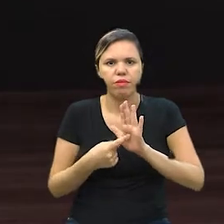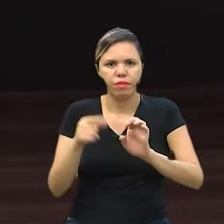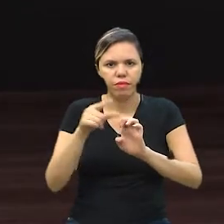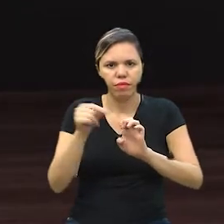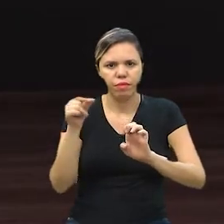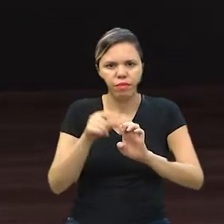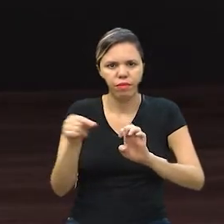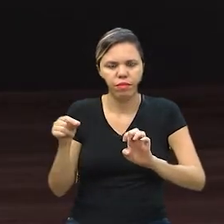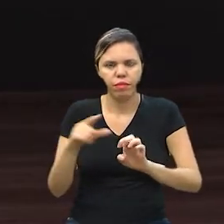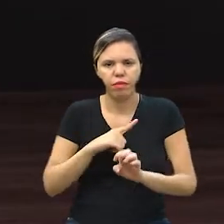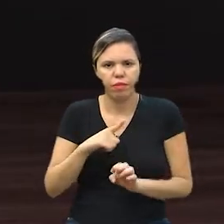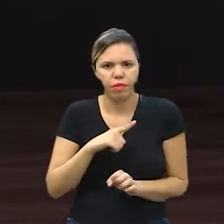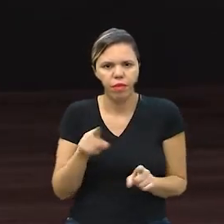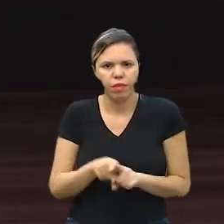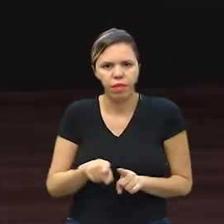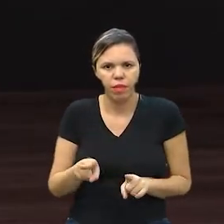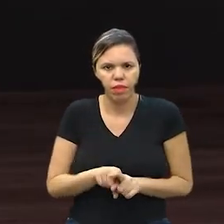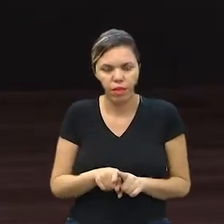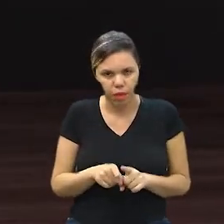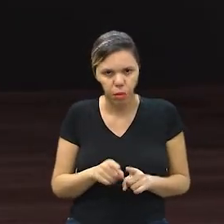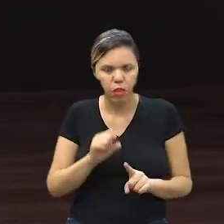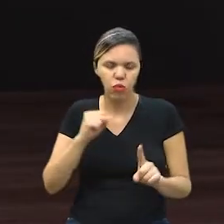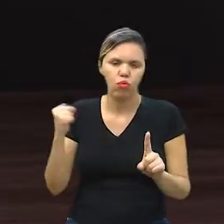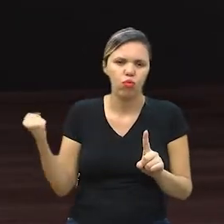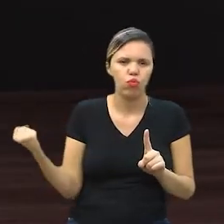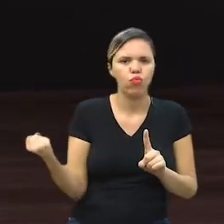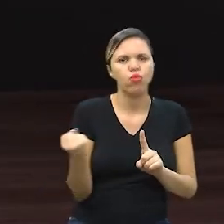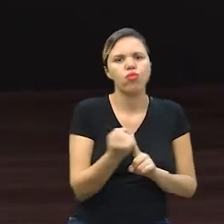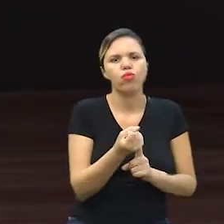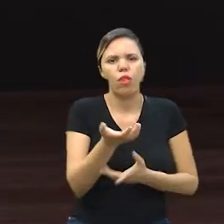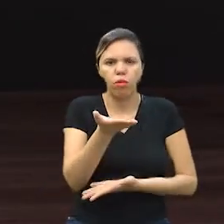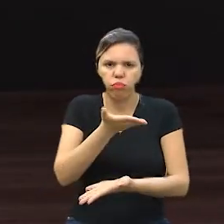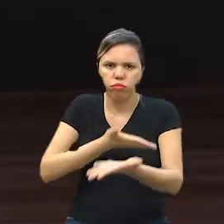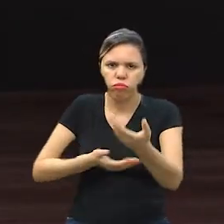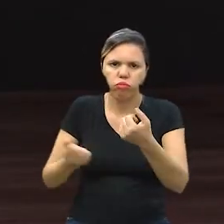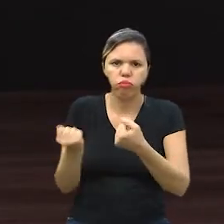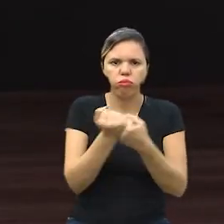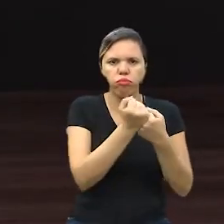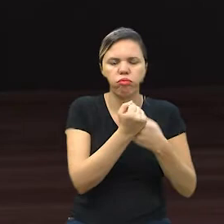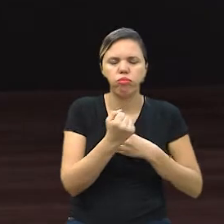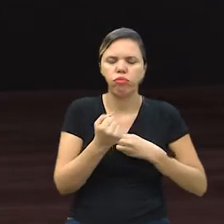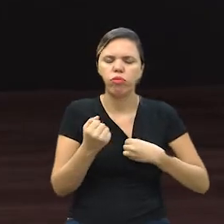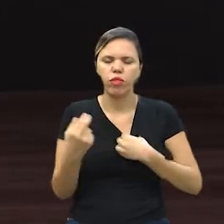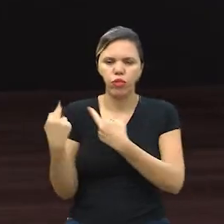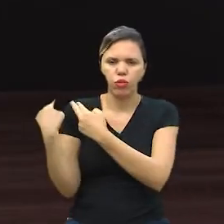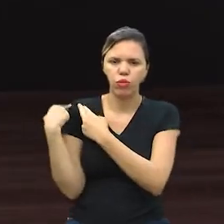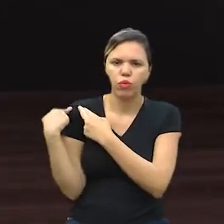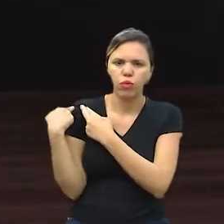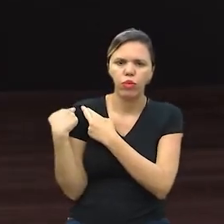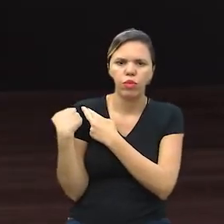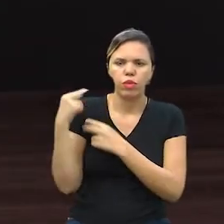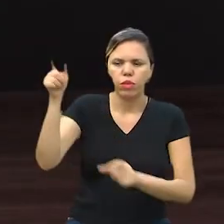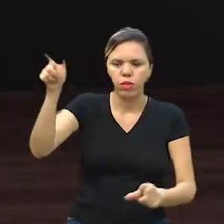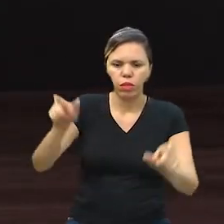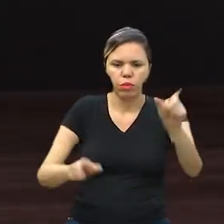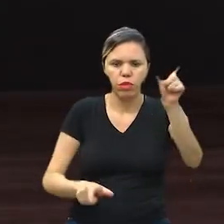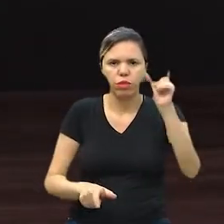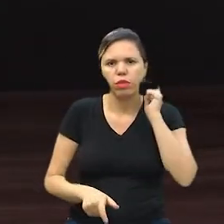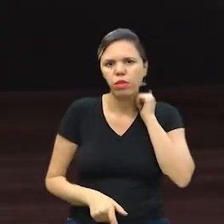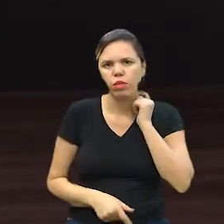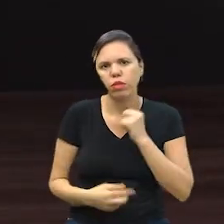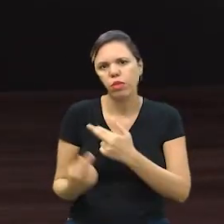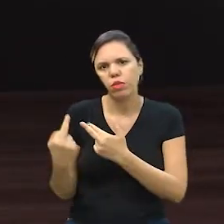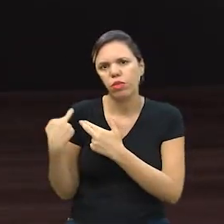mostra que o empreendedorismo tem também esse caráter social, esse caráter de responsabilidade com o